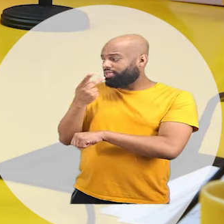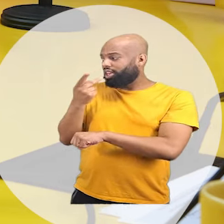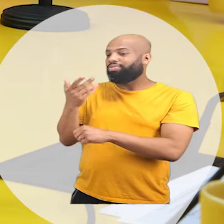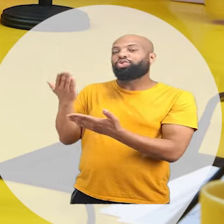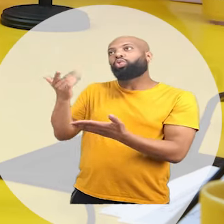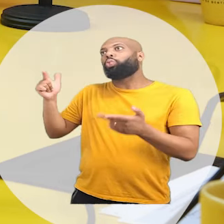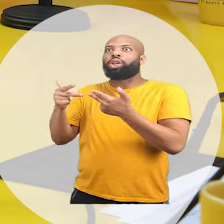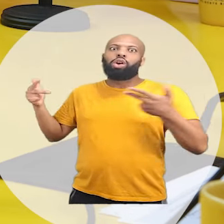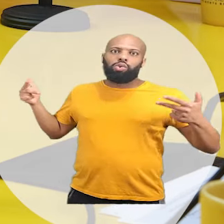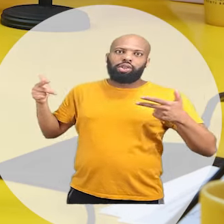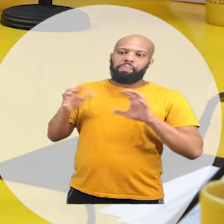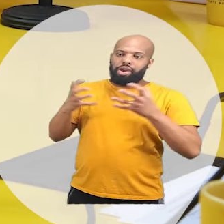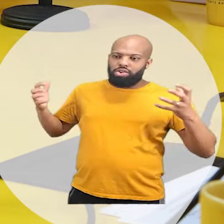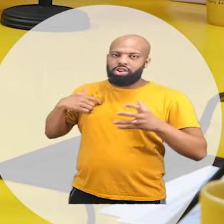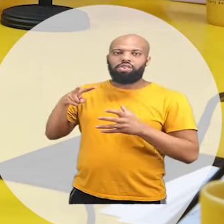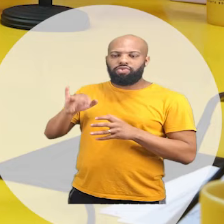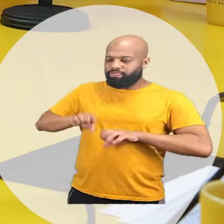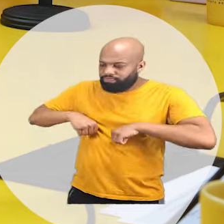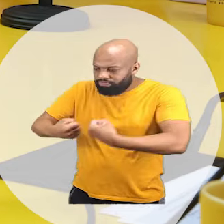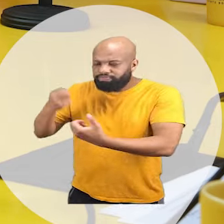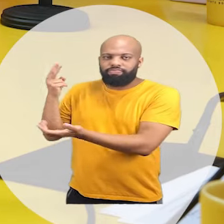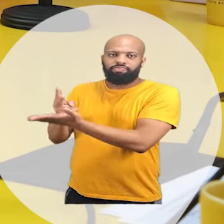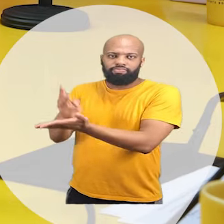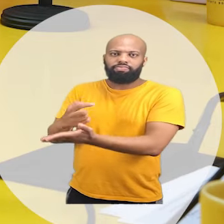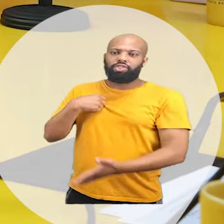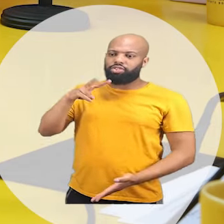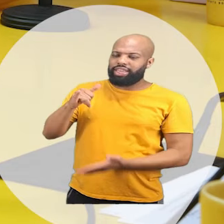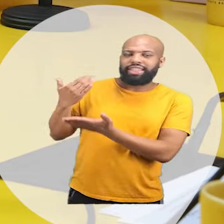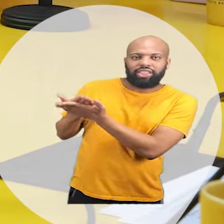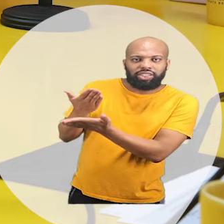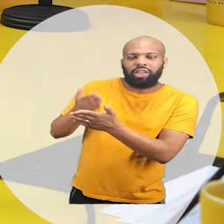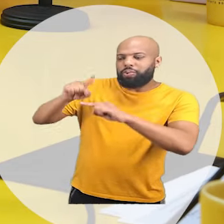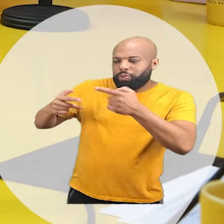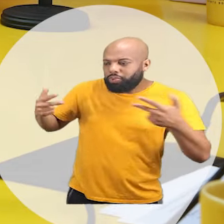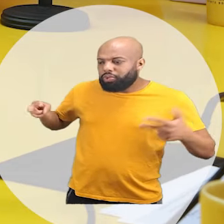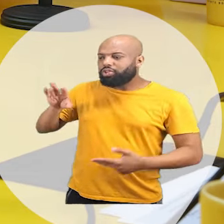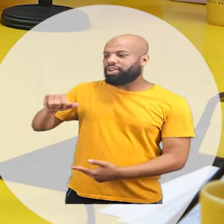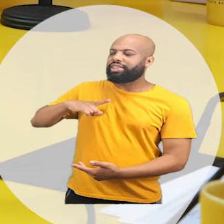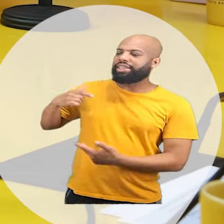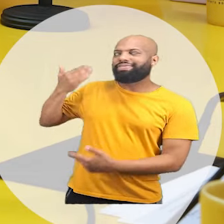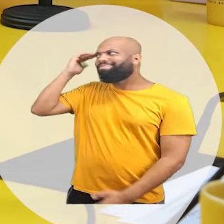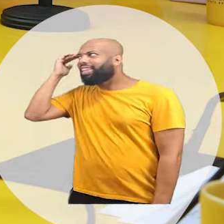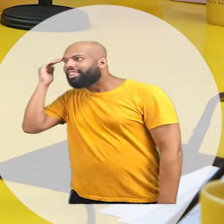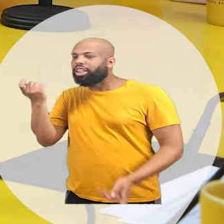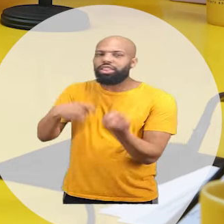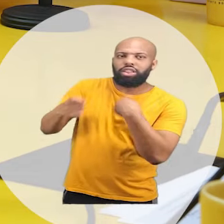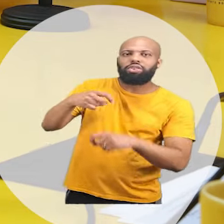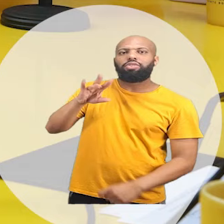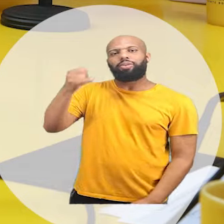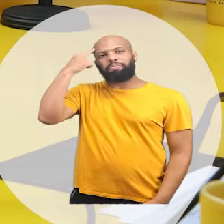aquela máquina então eu vou me dedicar da mesma forma vou ter que estudar o produto vou ter que entender o negócio